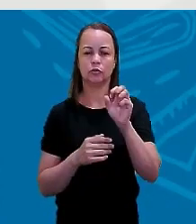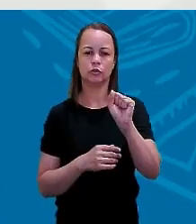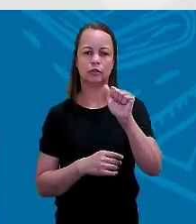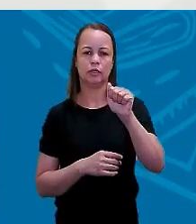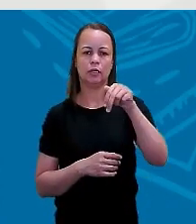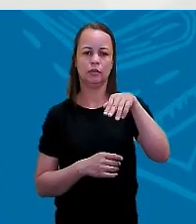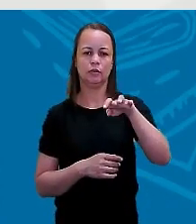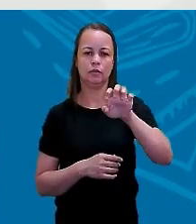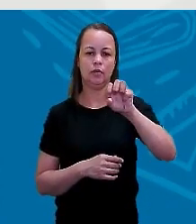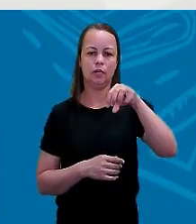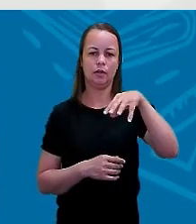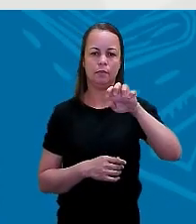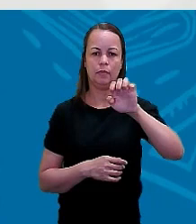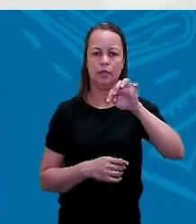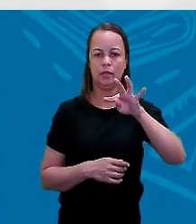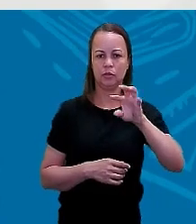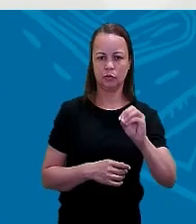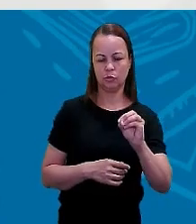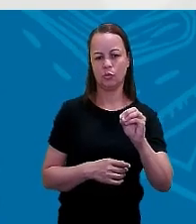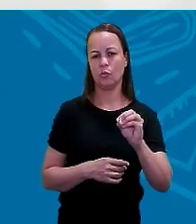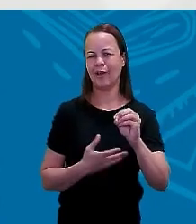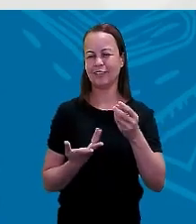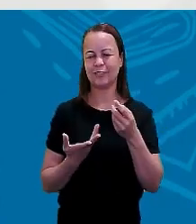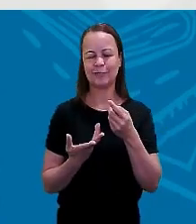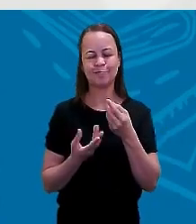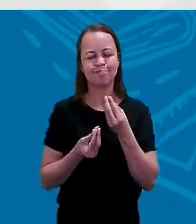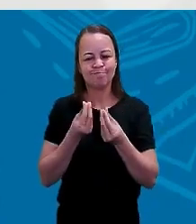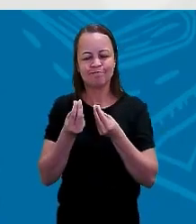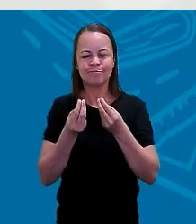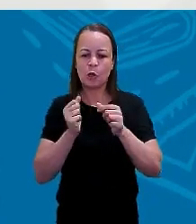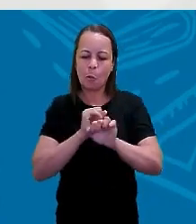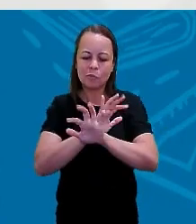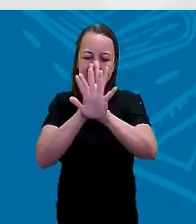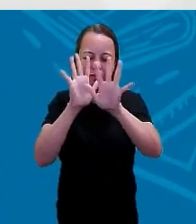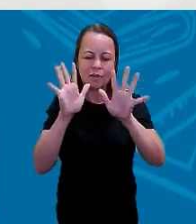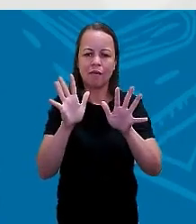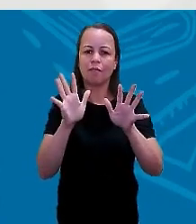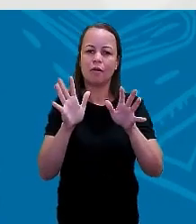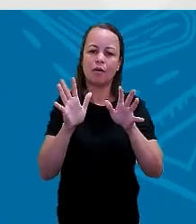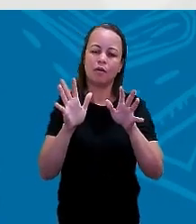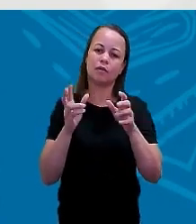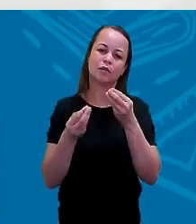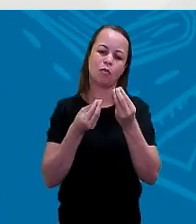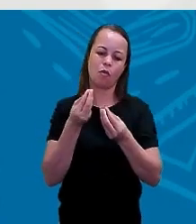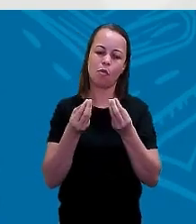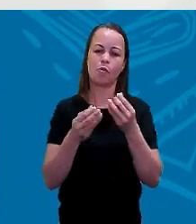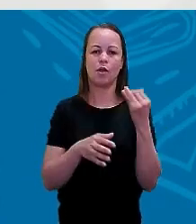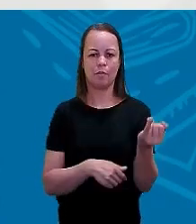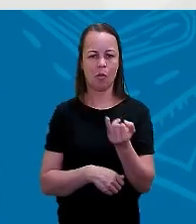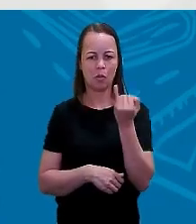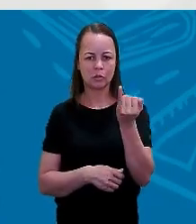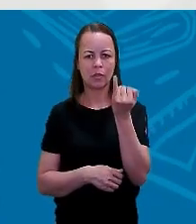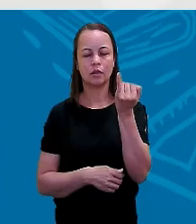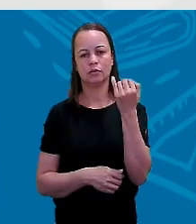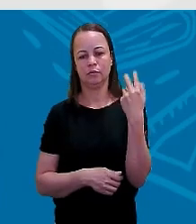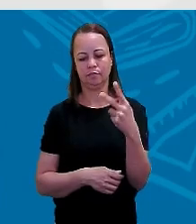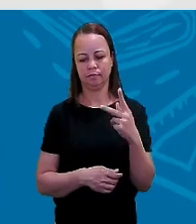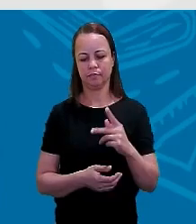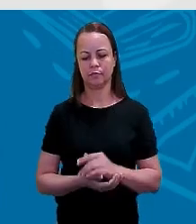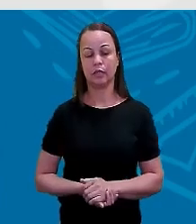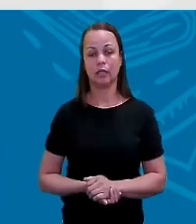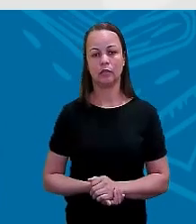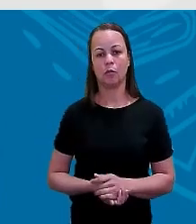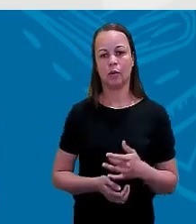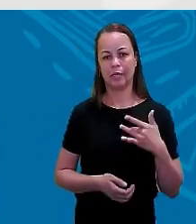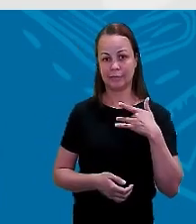a desejar. E a gente, né, observa como fica muito claro como esse saneamento básico é fundamental tanto para a nossa